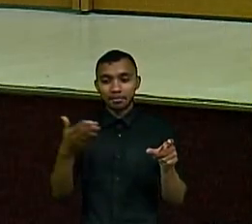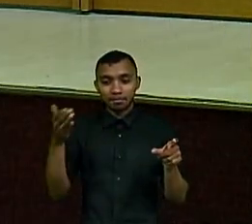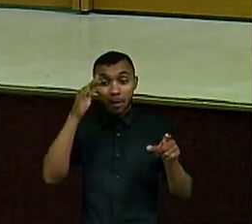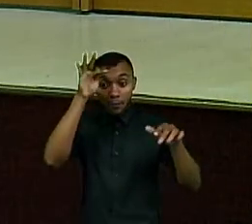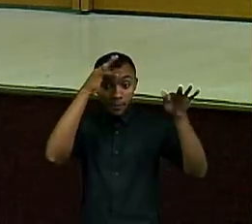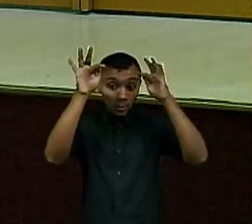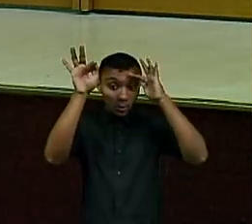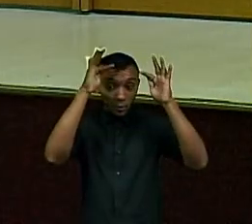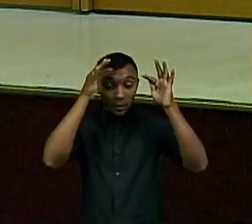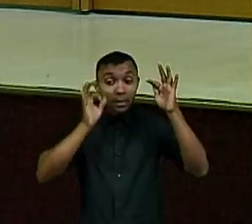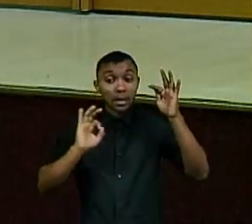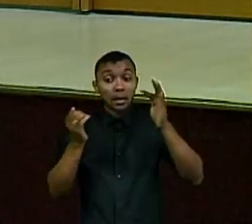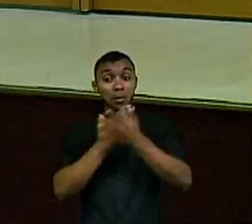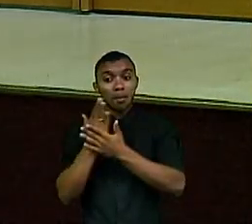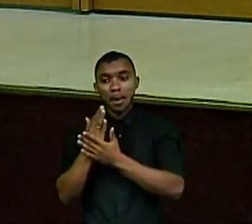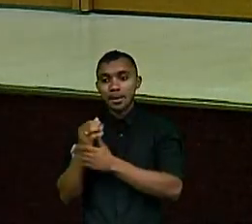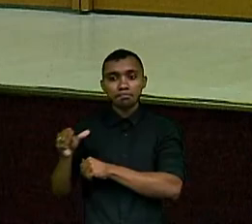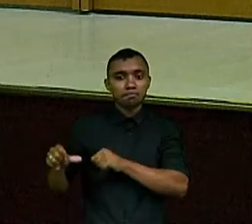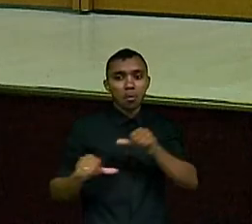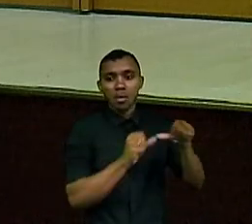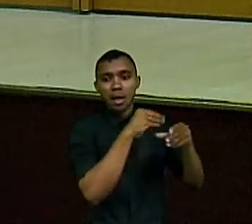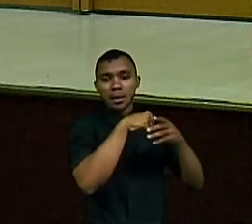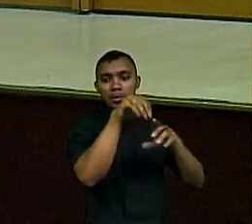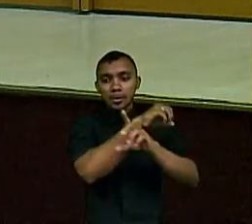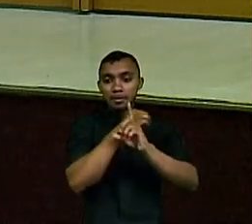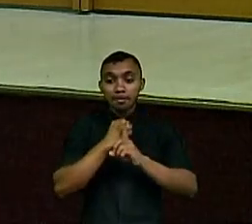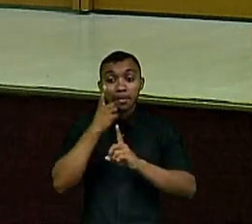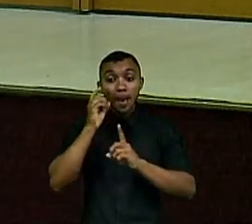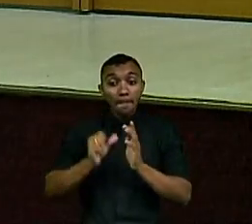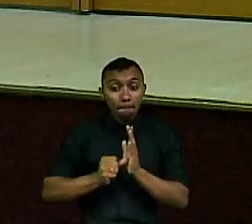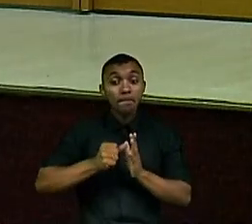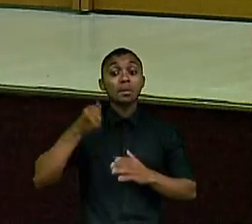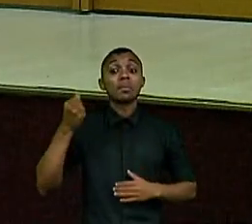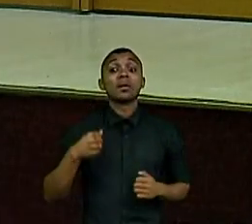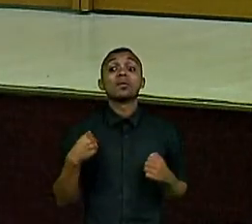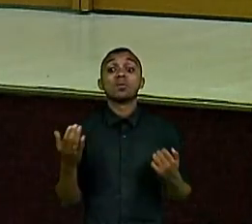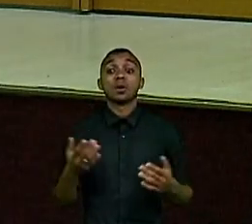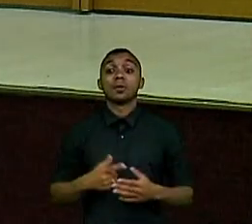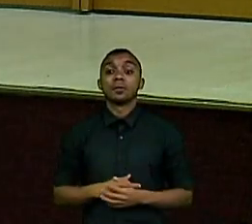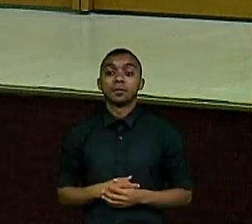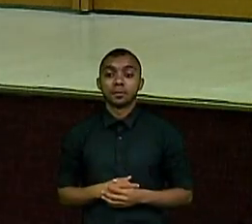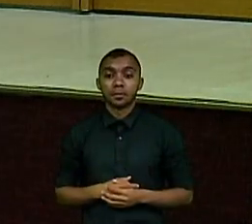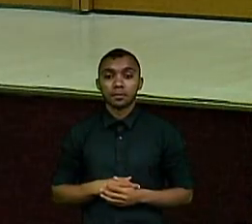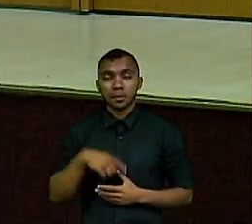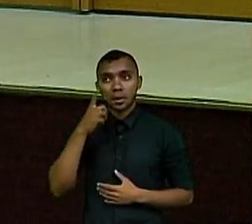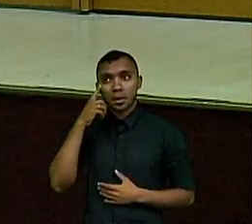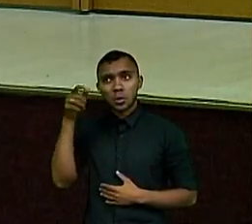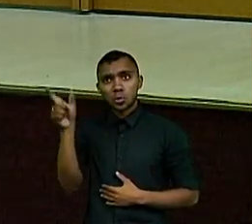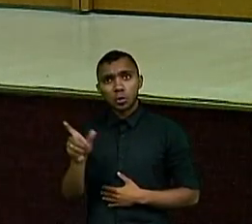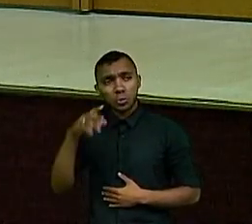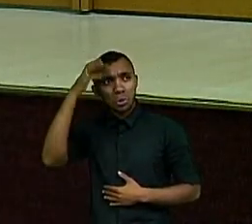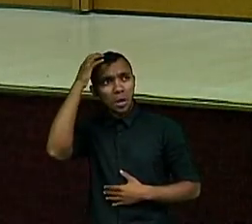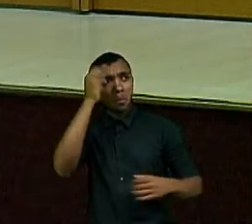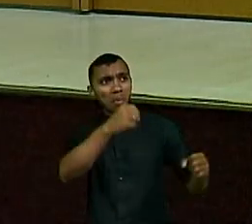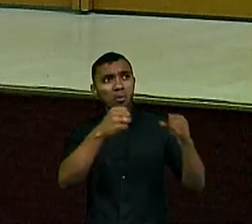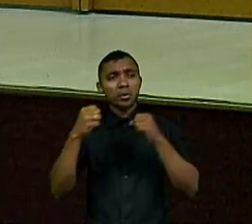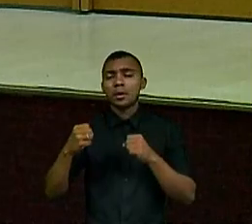as bases de transformação primeira grande transformação da Revolução Francesa tira o rei do Poder